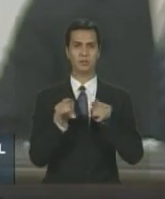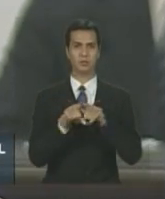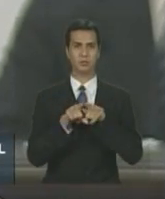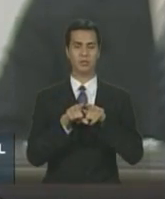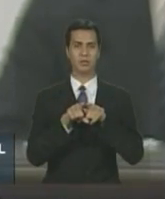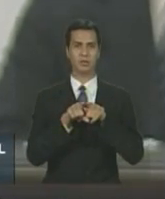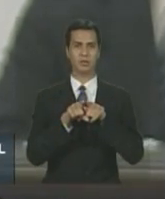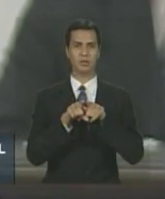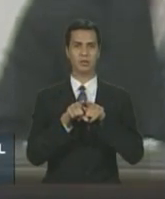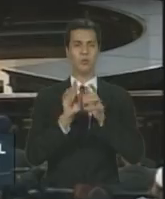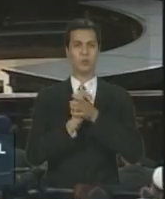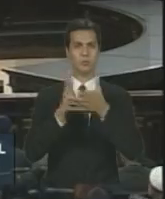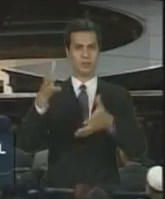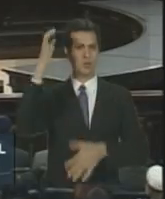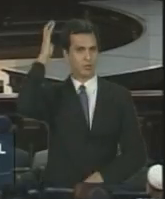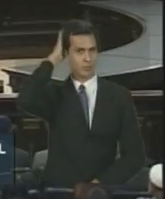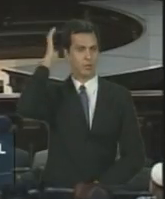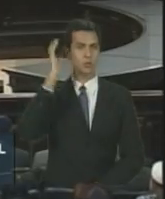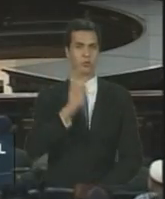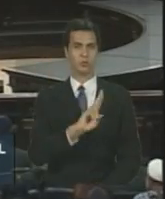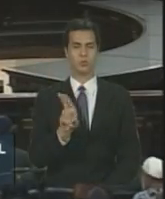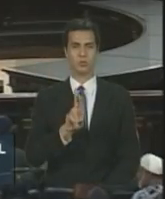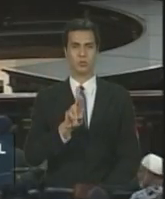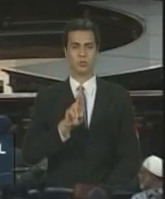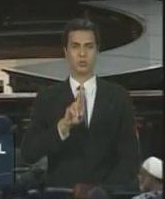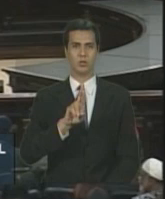falar, é impossível.